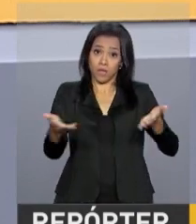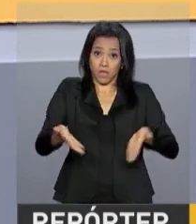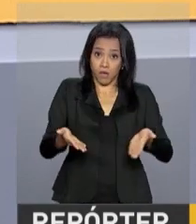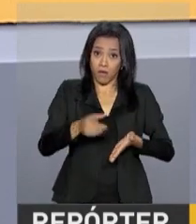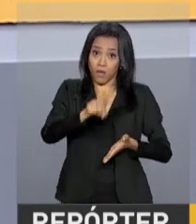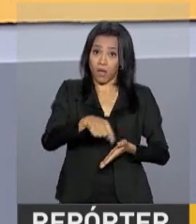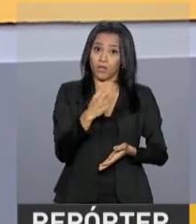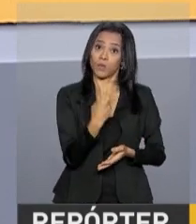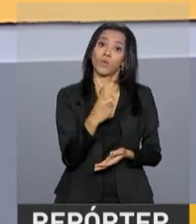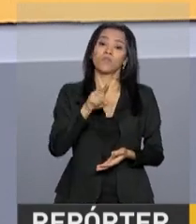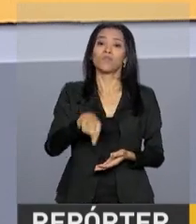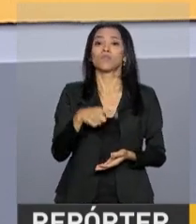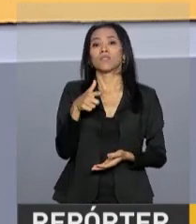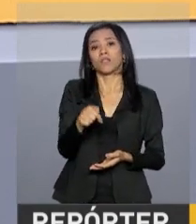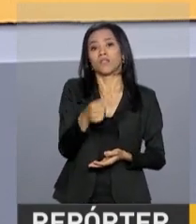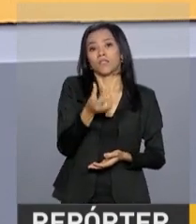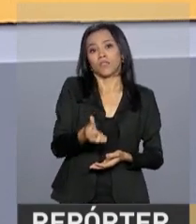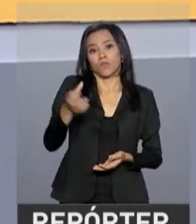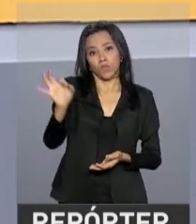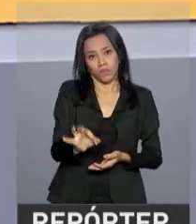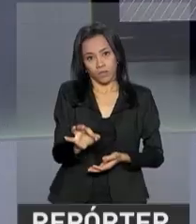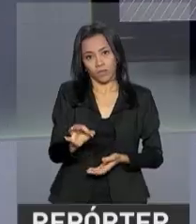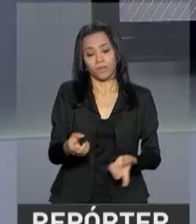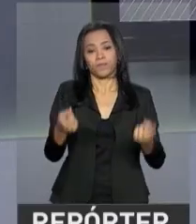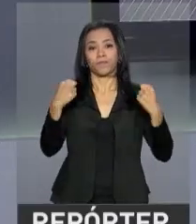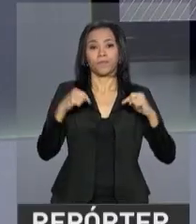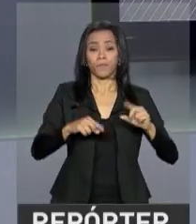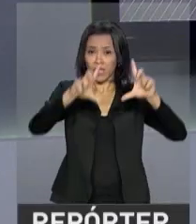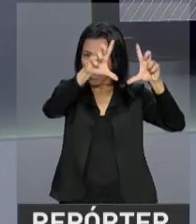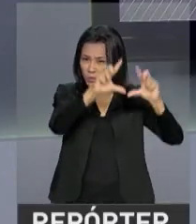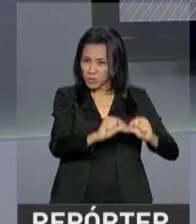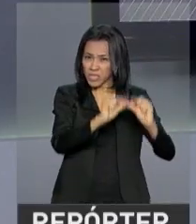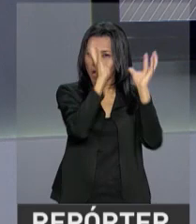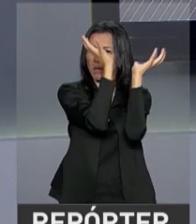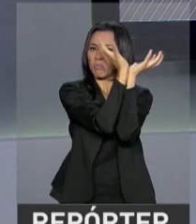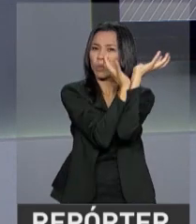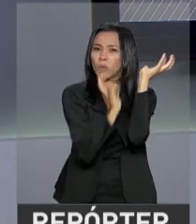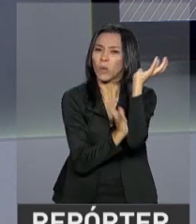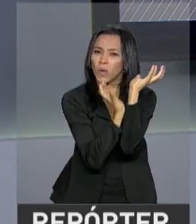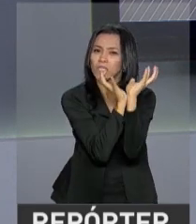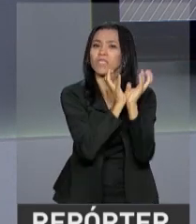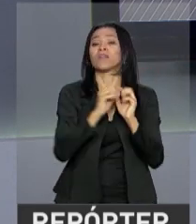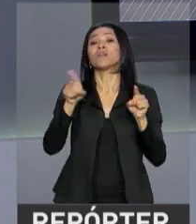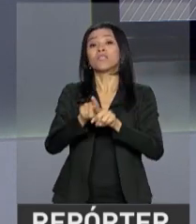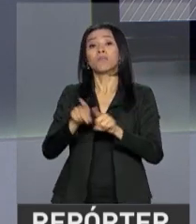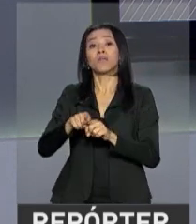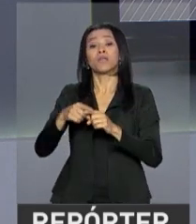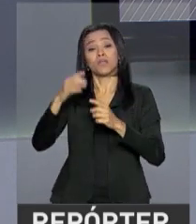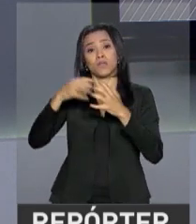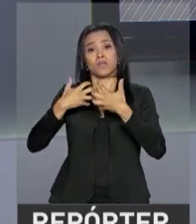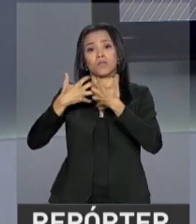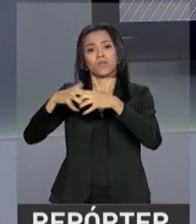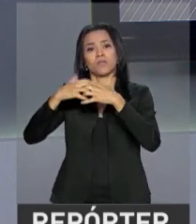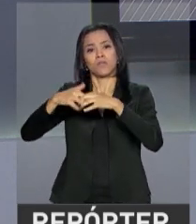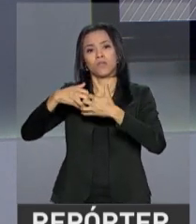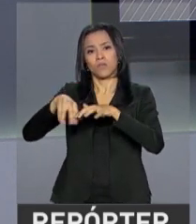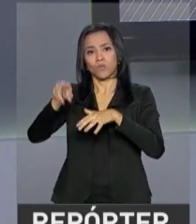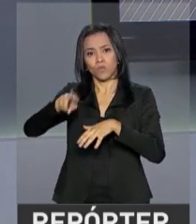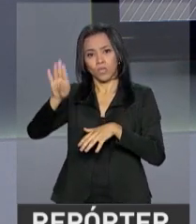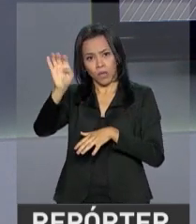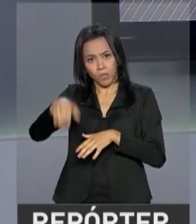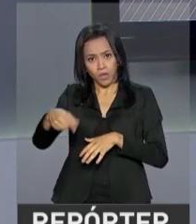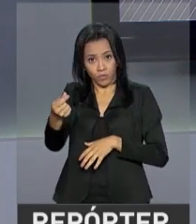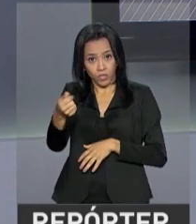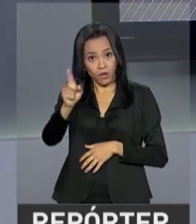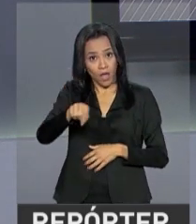para 2,76%. Diminuir a burocracia e racionalizar recursos. Essas são as metas do